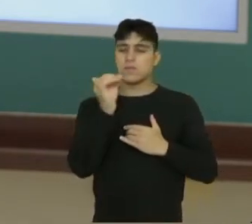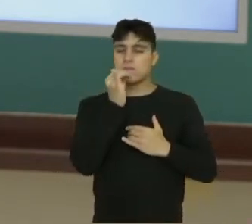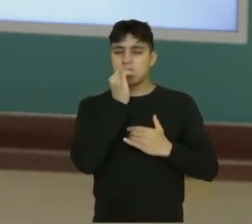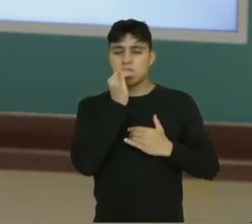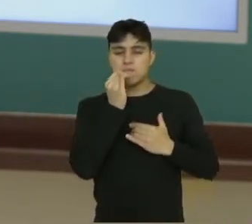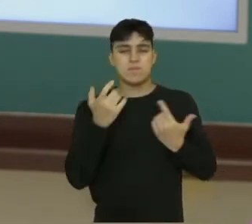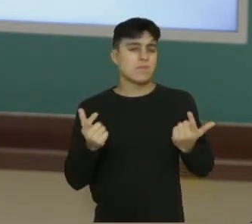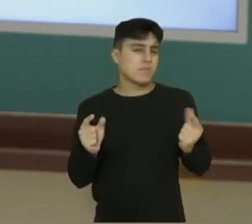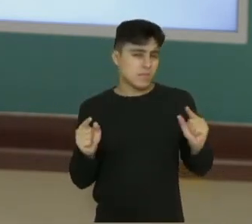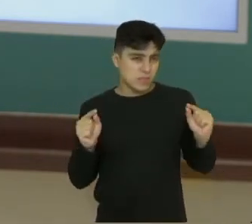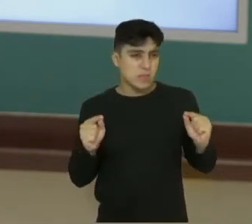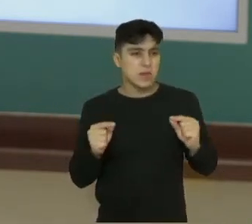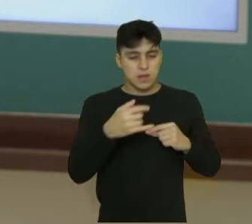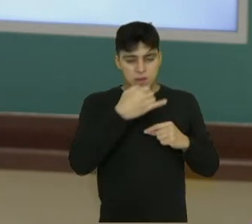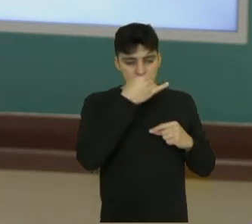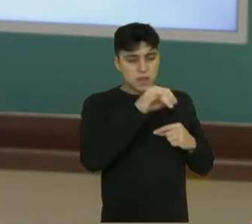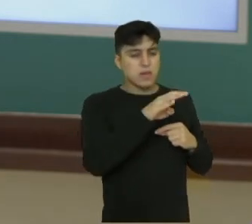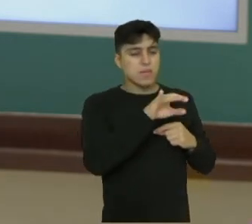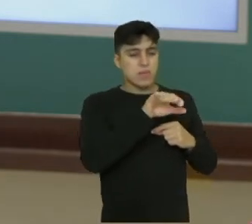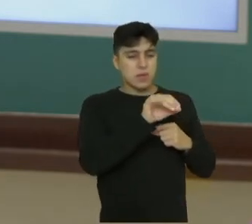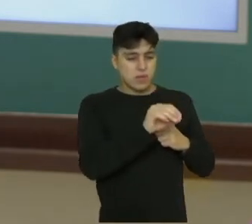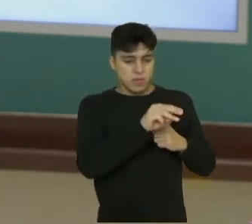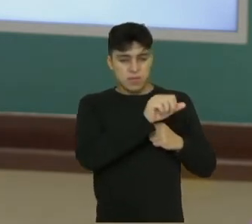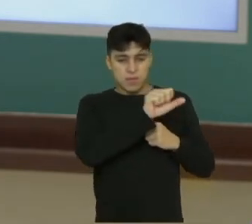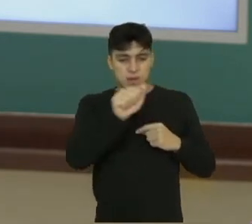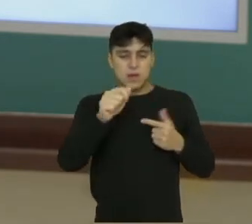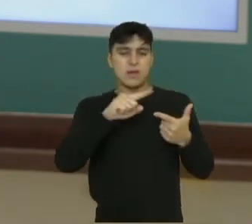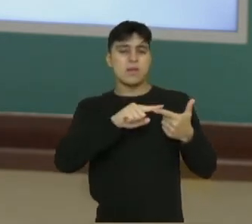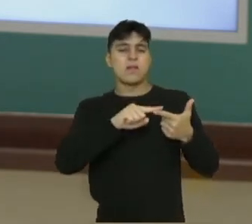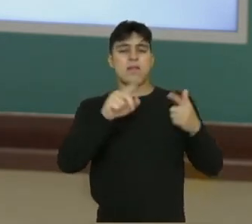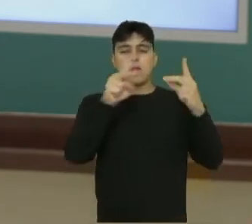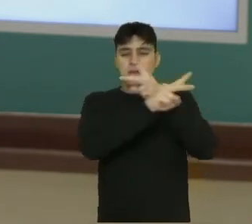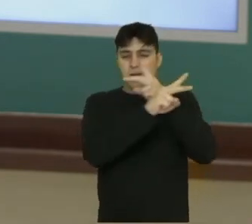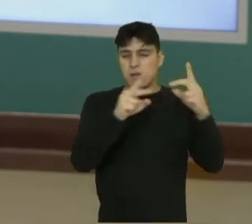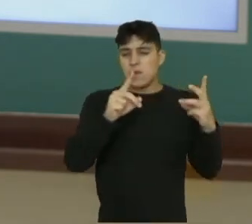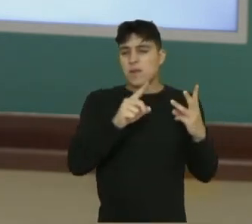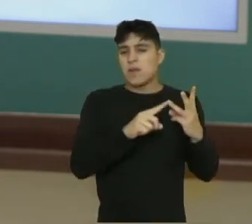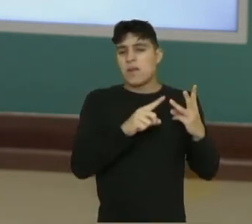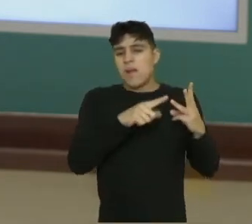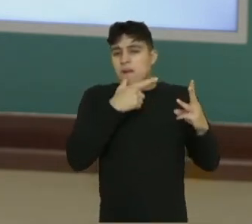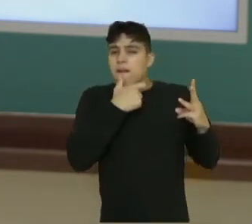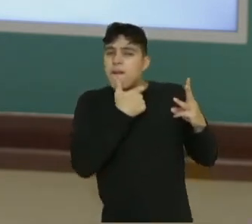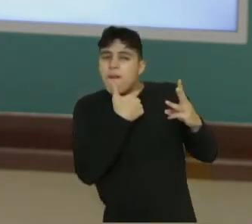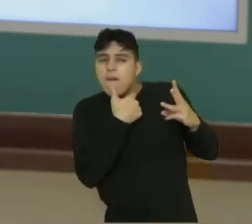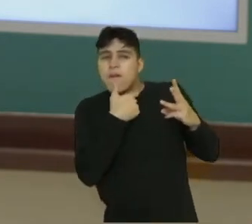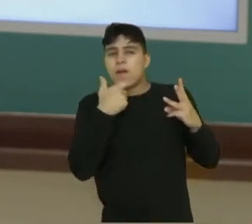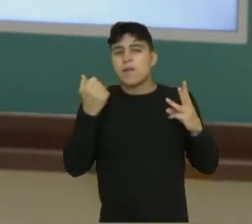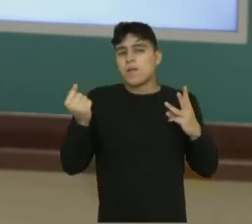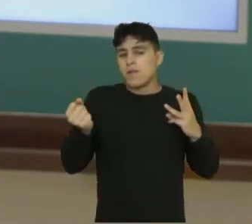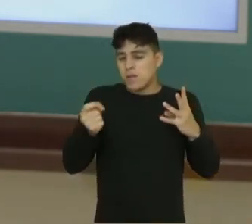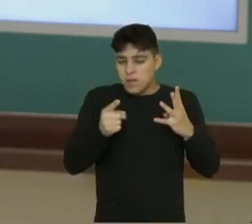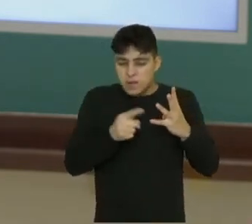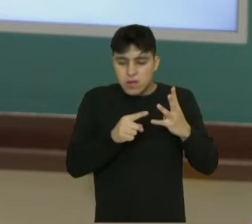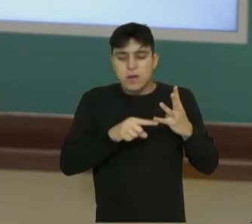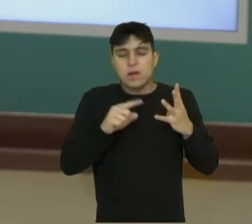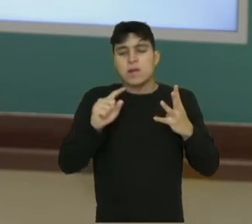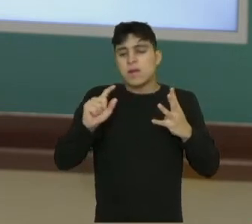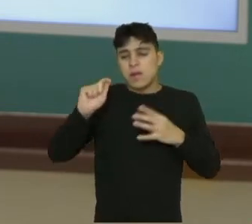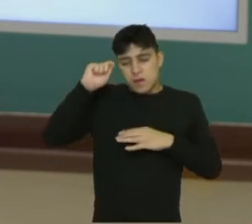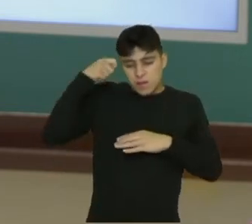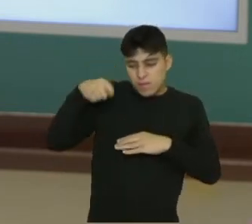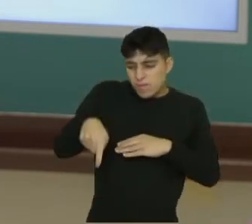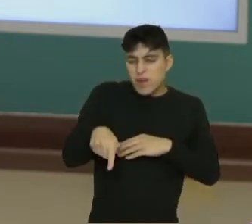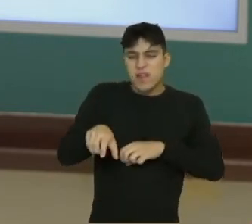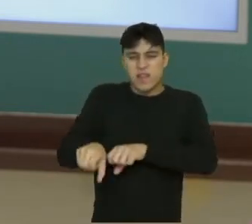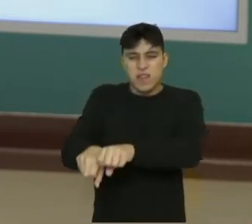por exemplo, as energias de biomassa, a eólica, a hidráulica, né, o carvão vegetal, a